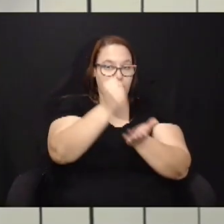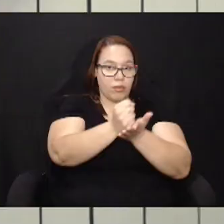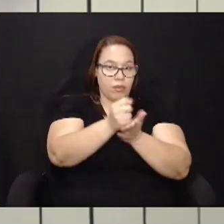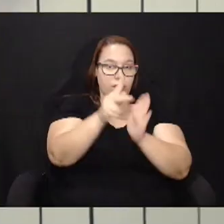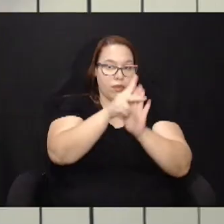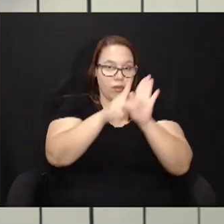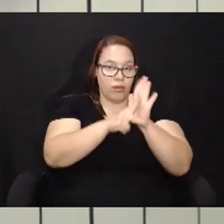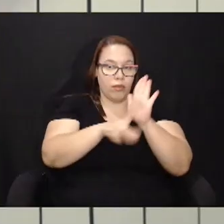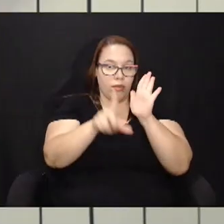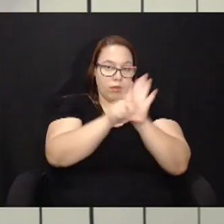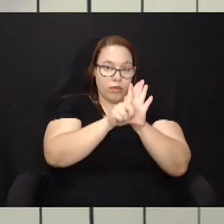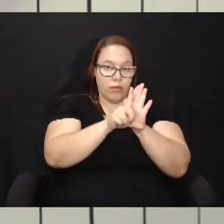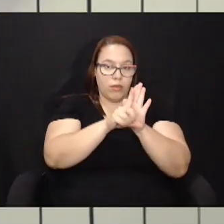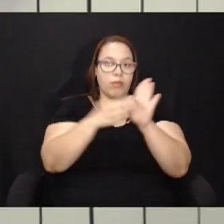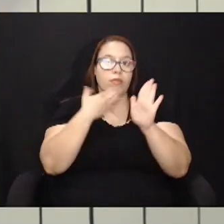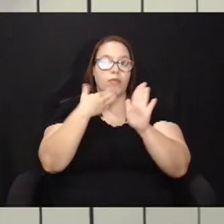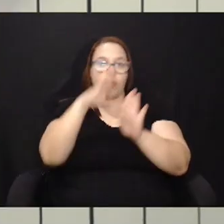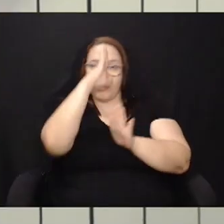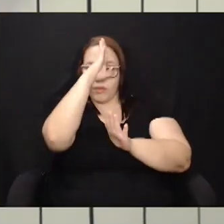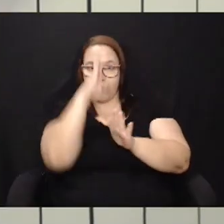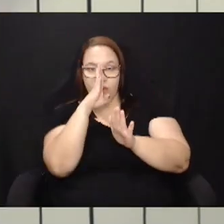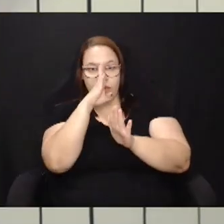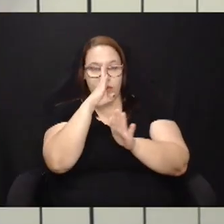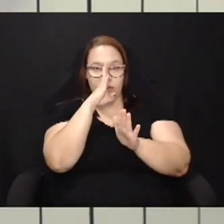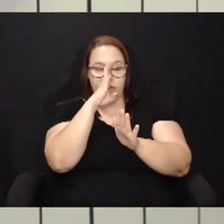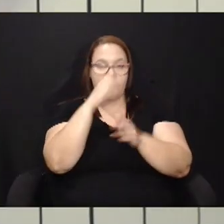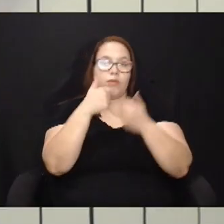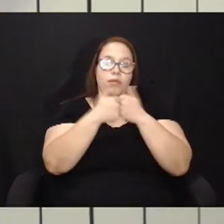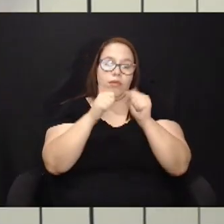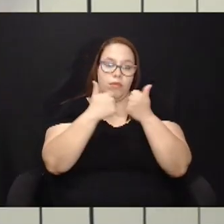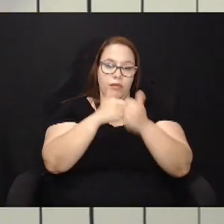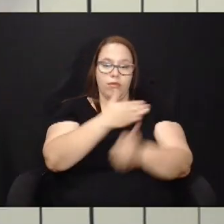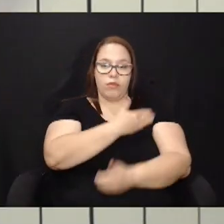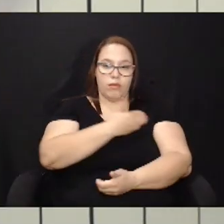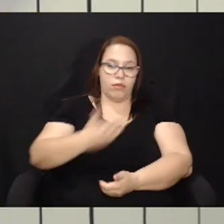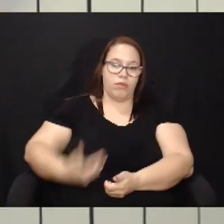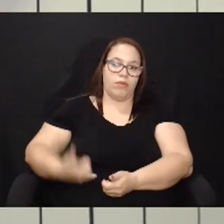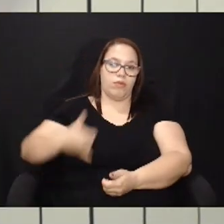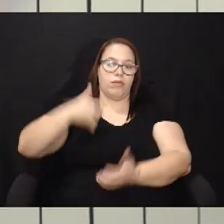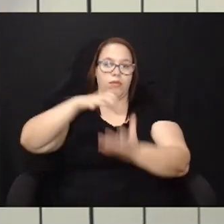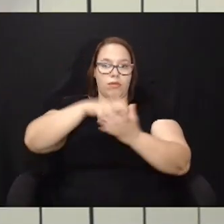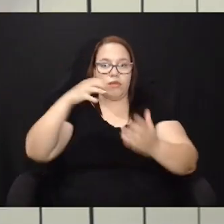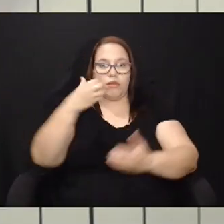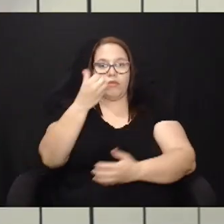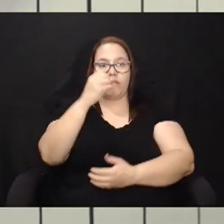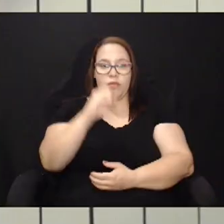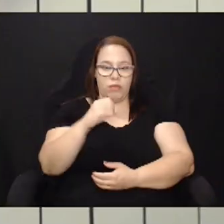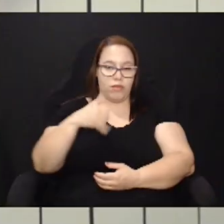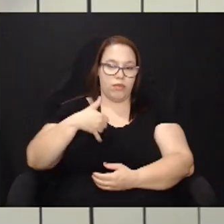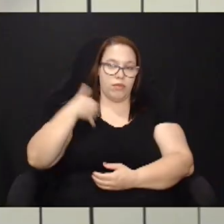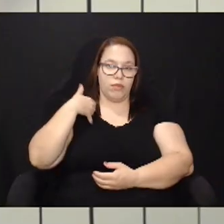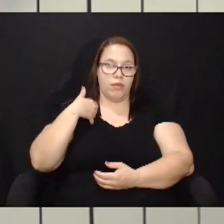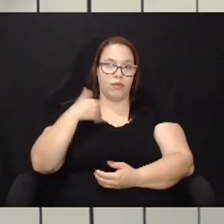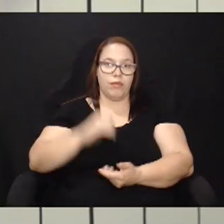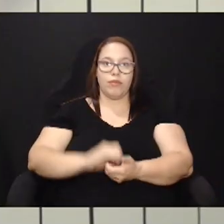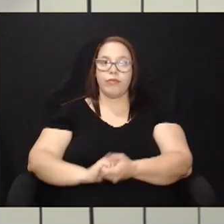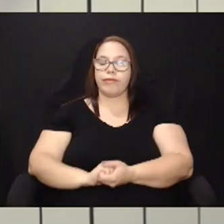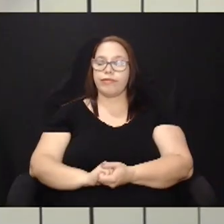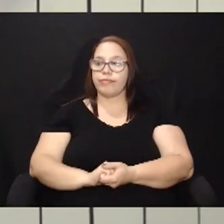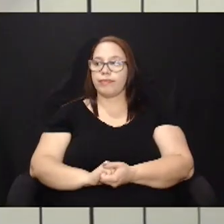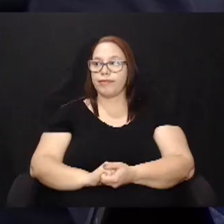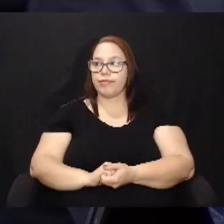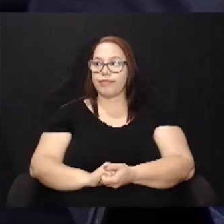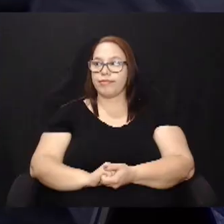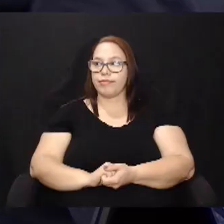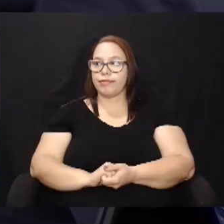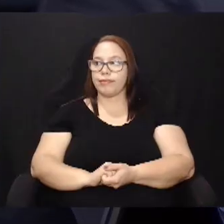lei pedindo gratuidade no transporte público para as pessoas a partir dos 60 anos de idade.